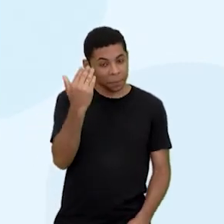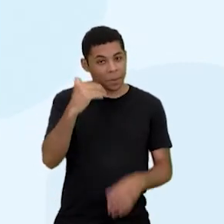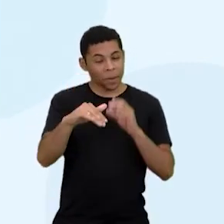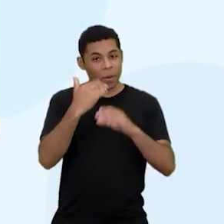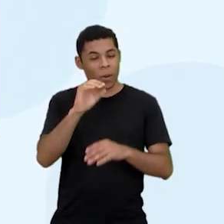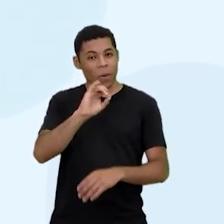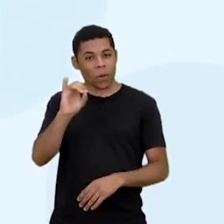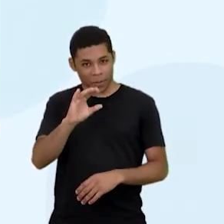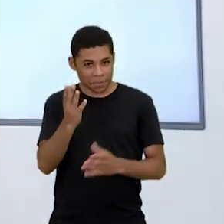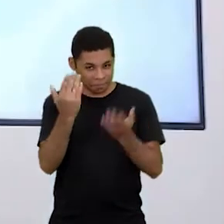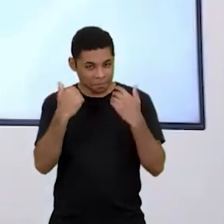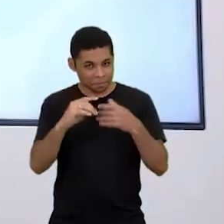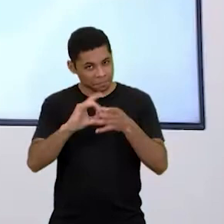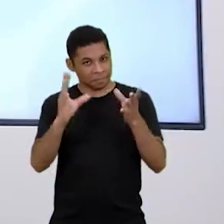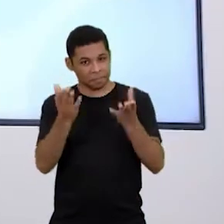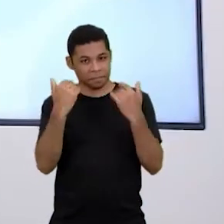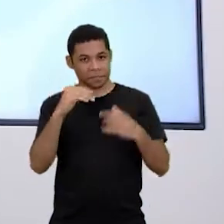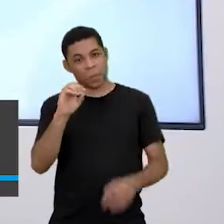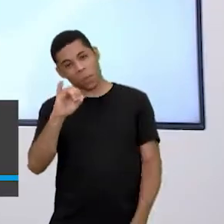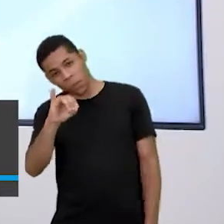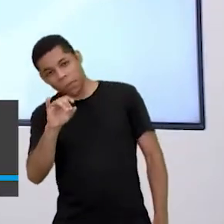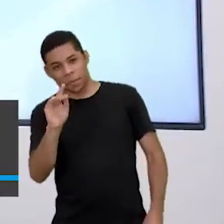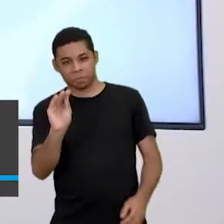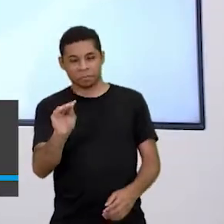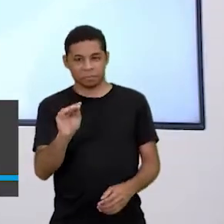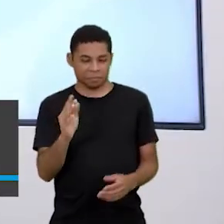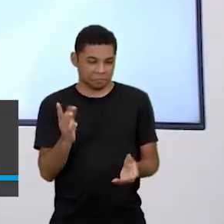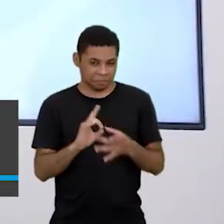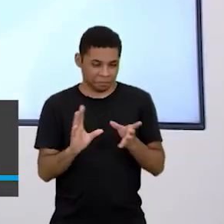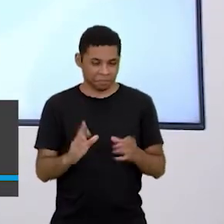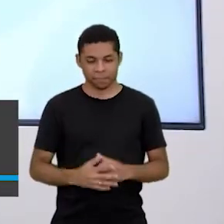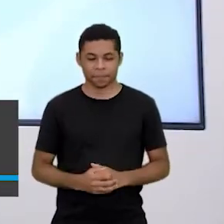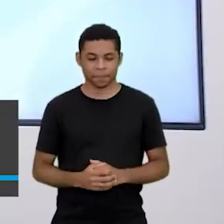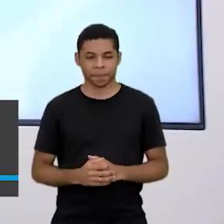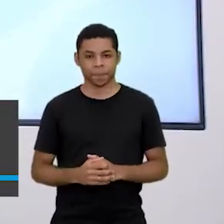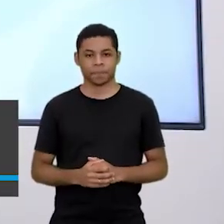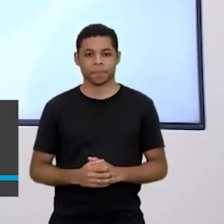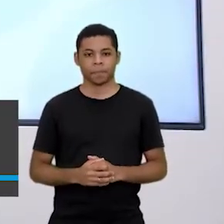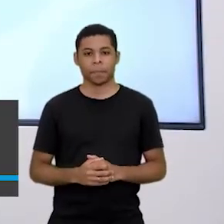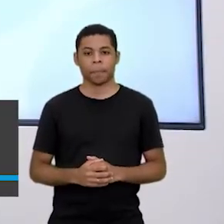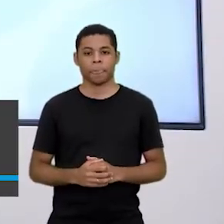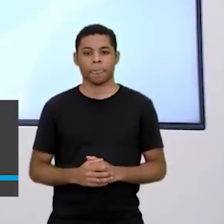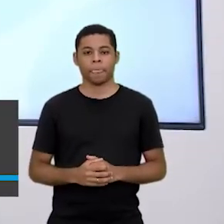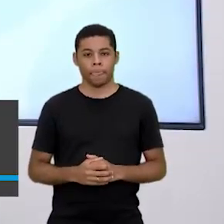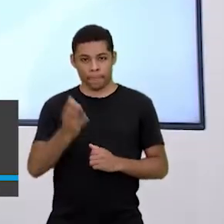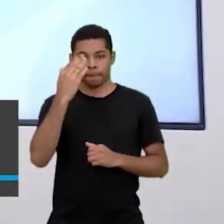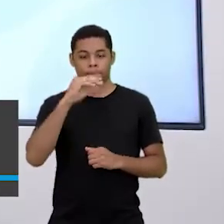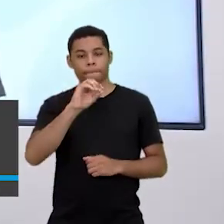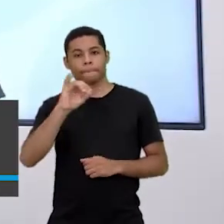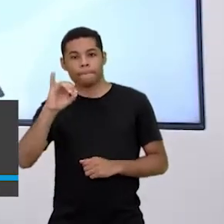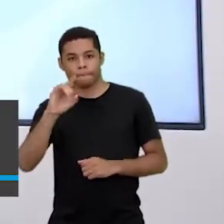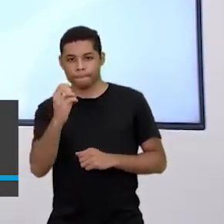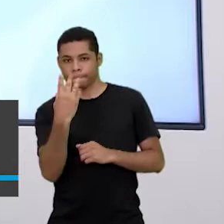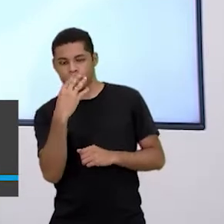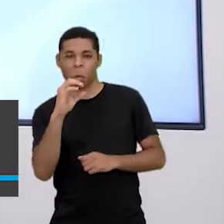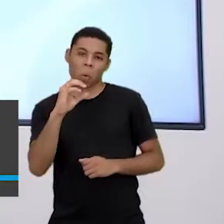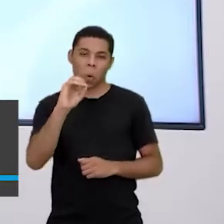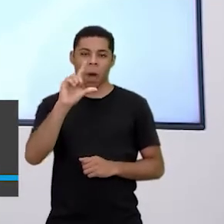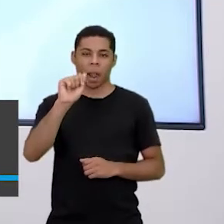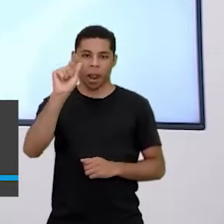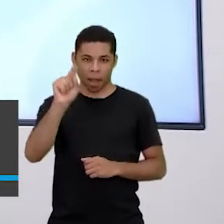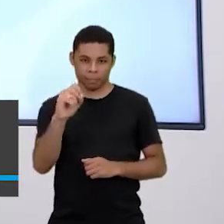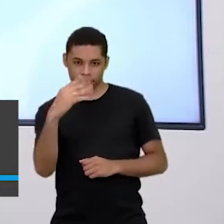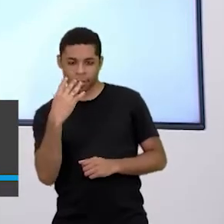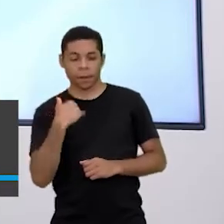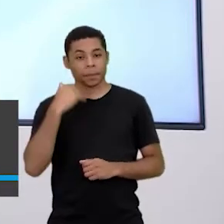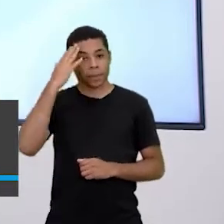estiver acompanhando com a gente, vocês podem depois, no momento de interação, participar da aula. Já manda um oi aqui para poder saber quem está aqui com a gente,